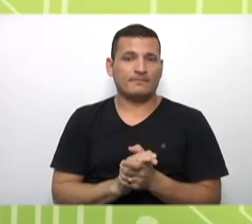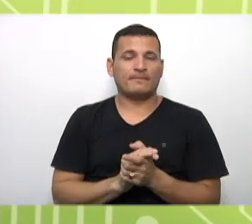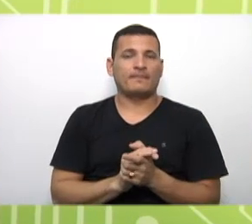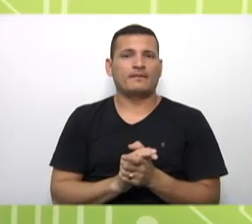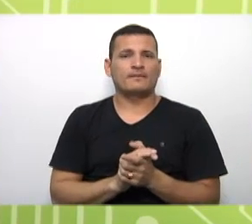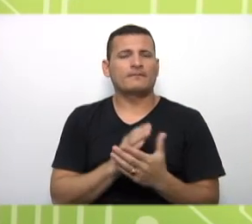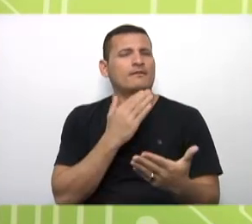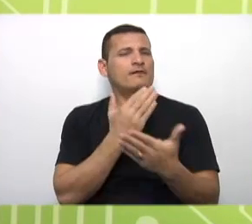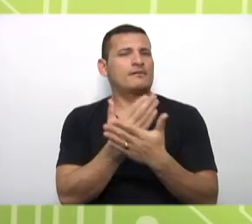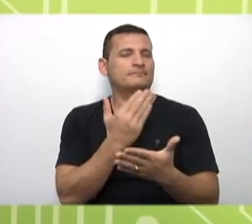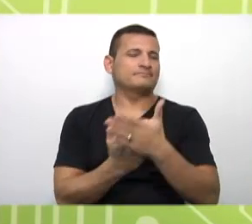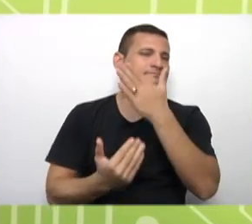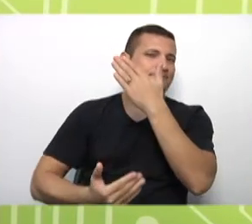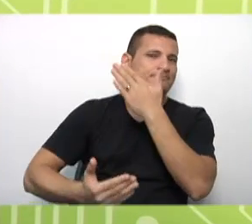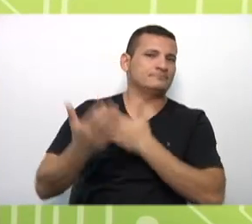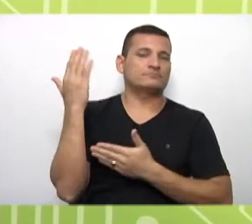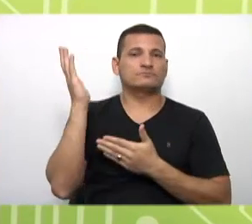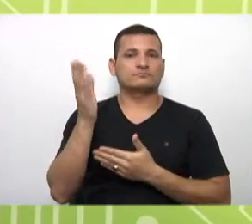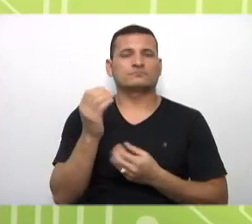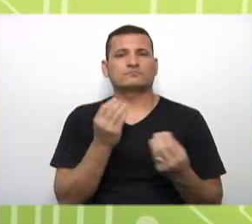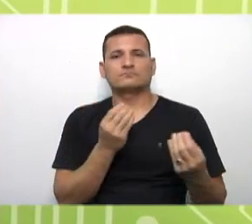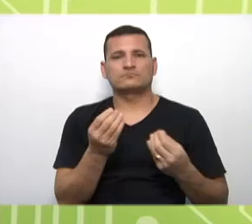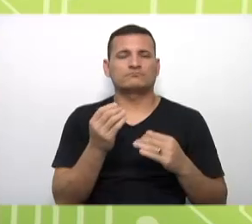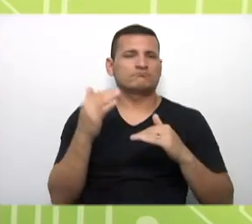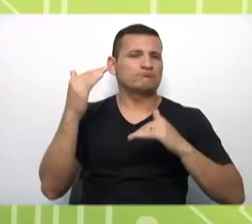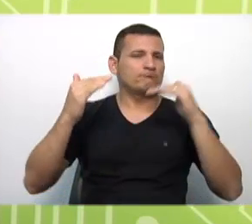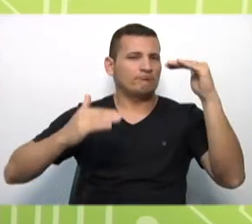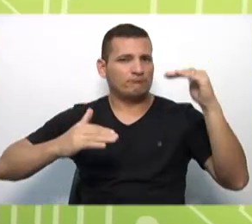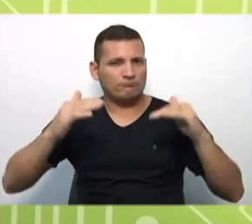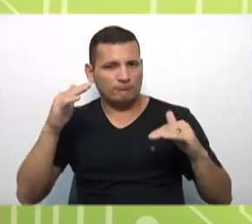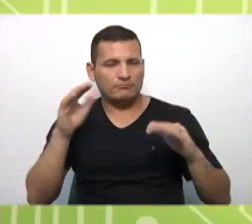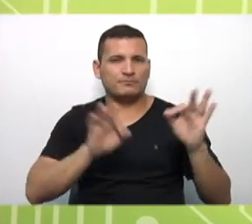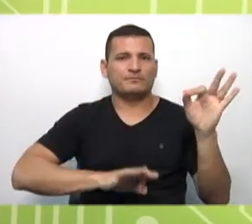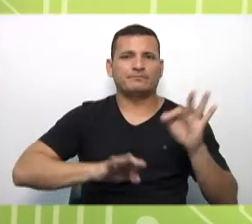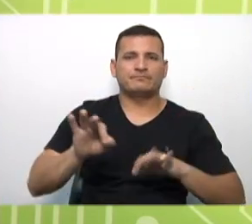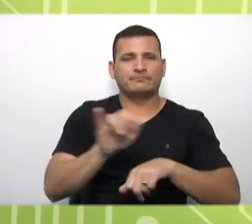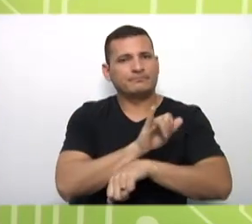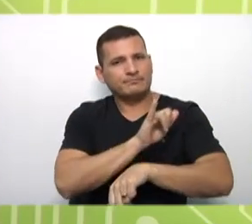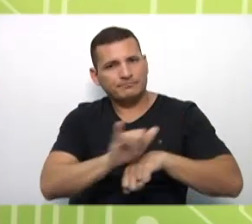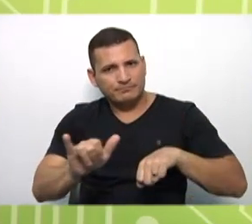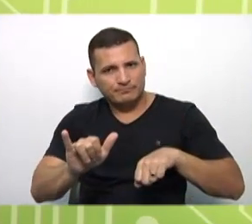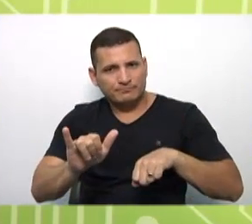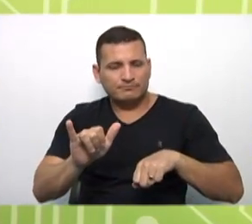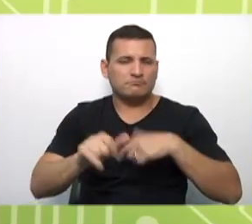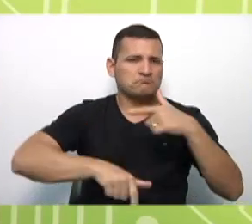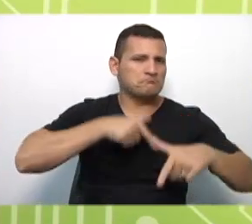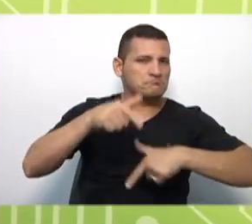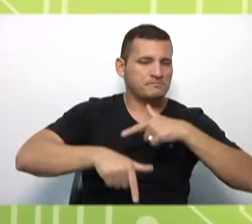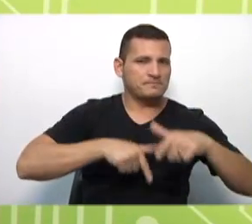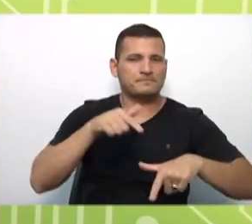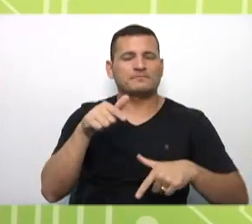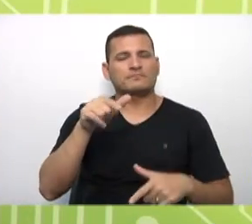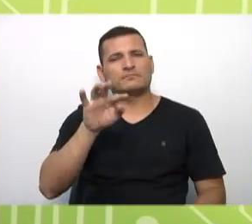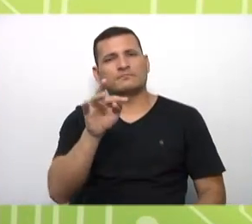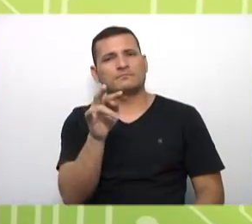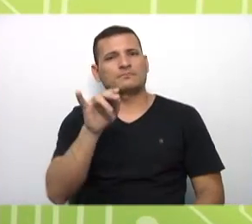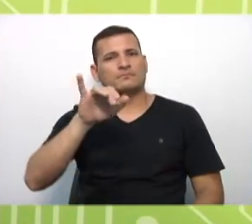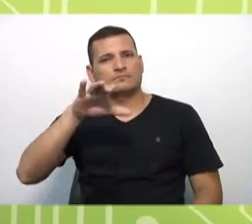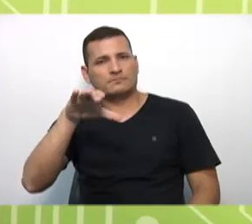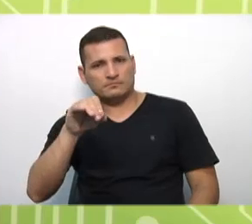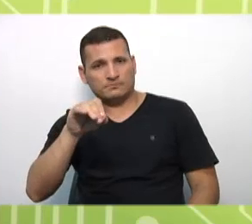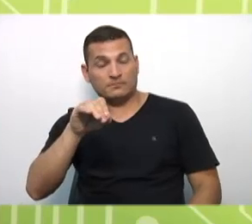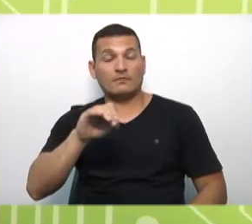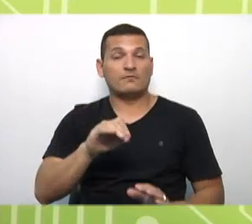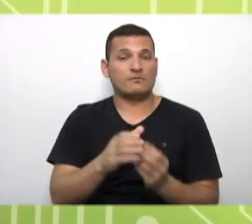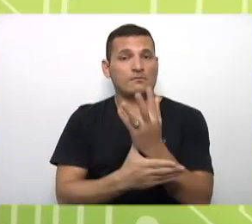nas nossas últimas aulas os níveis de planejamento, o nível estratégico, o nível tático e o nível operacional. E aí surgem os